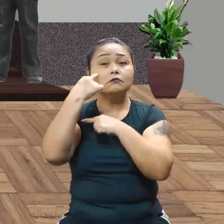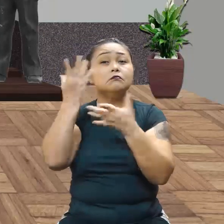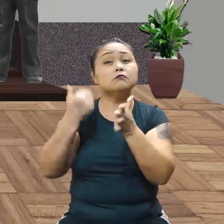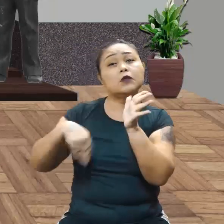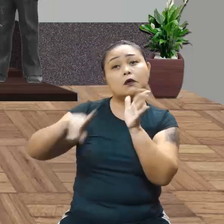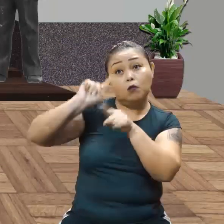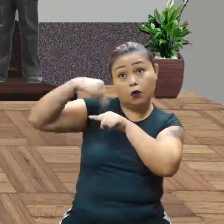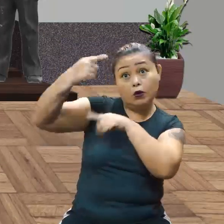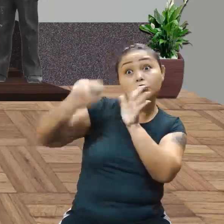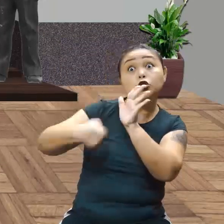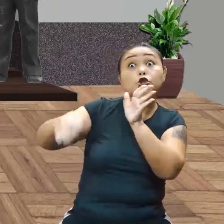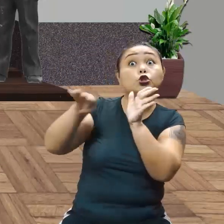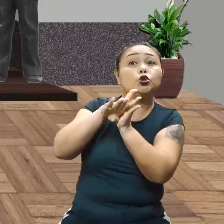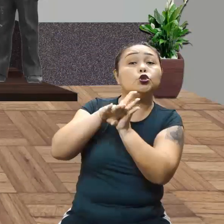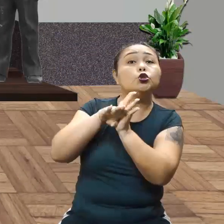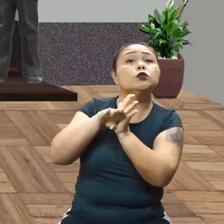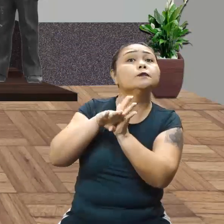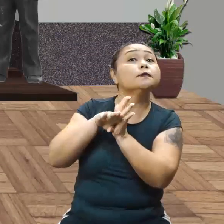chega ali